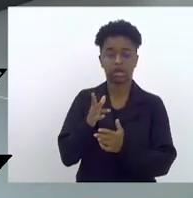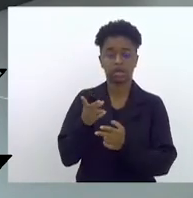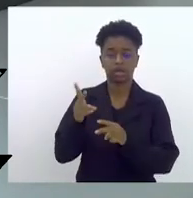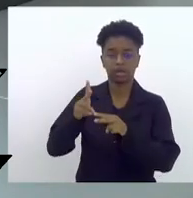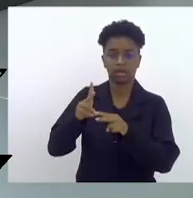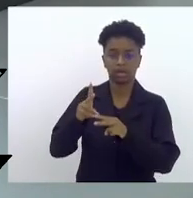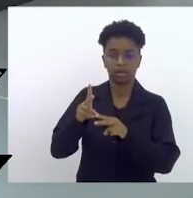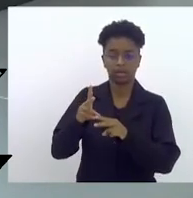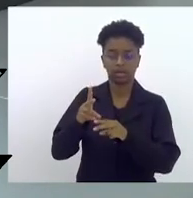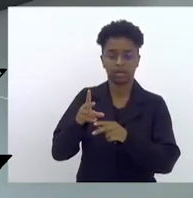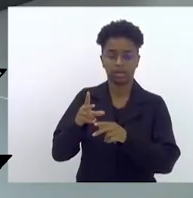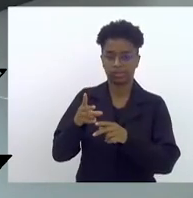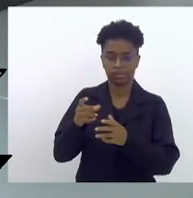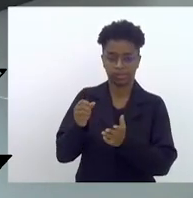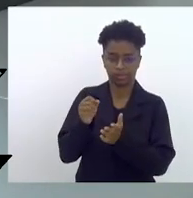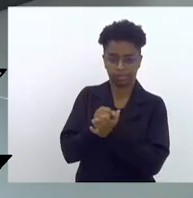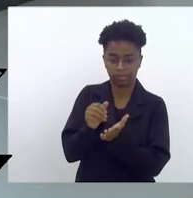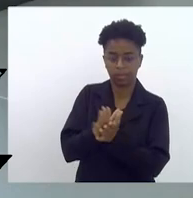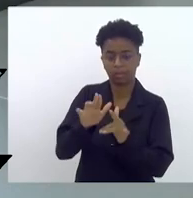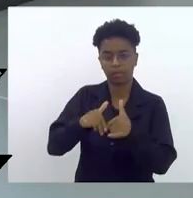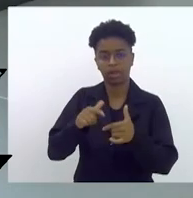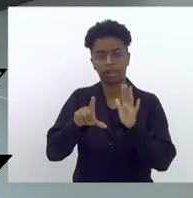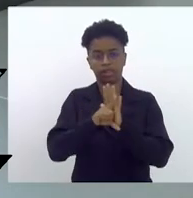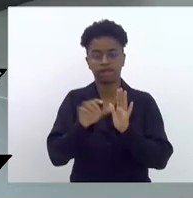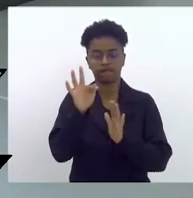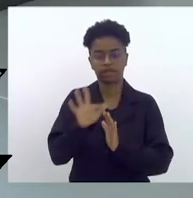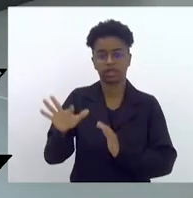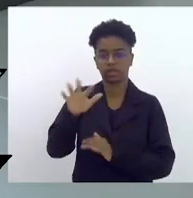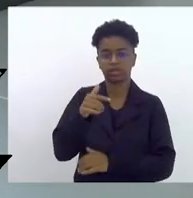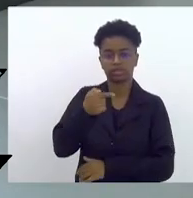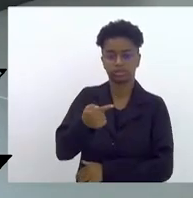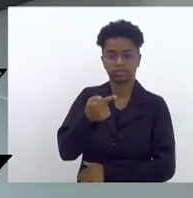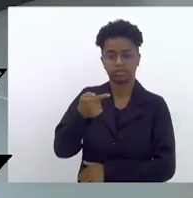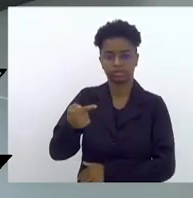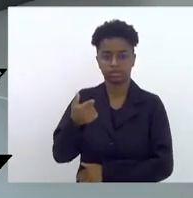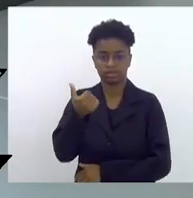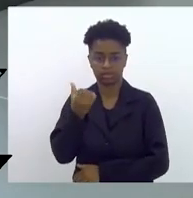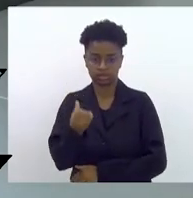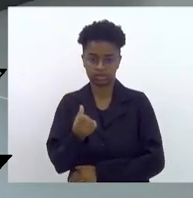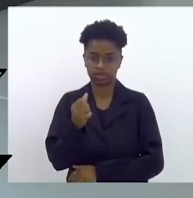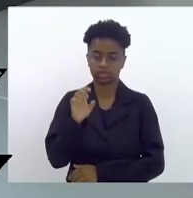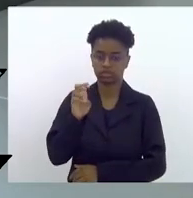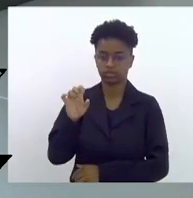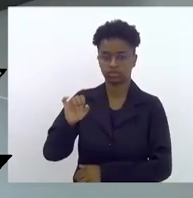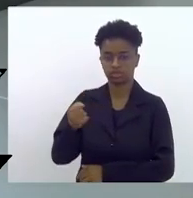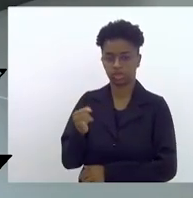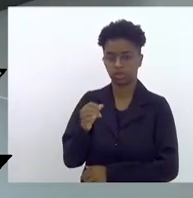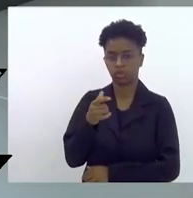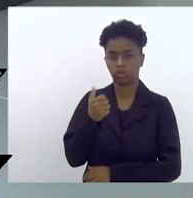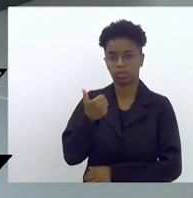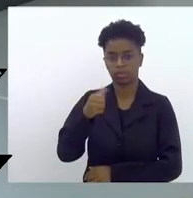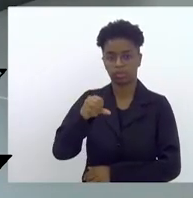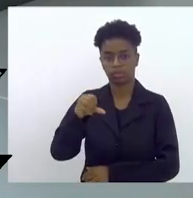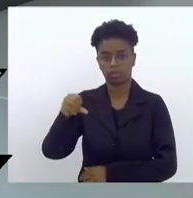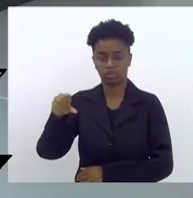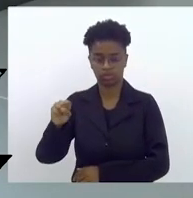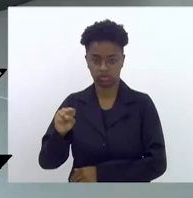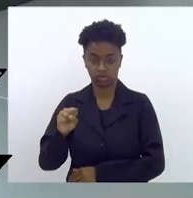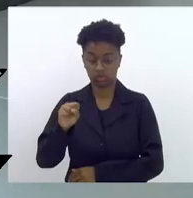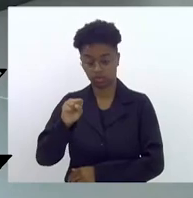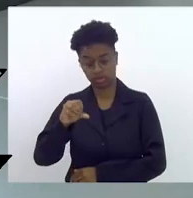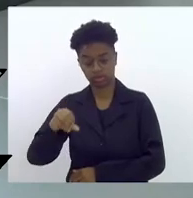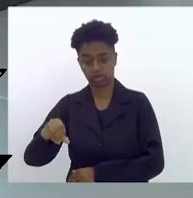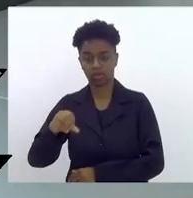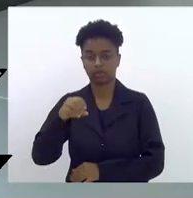pela lei federal 7.716 de cinco de Janeiro de 89 do Estado